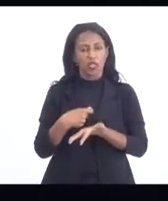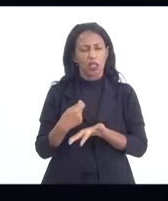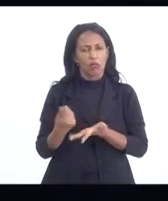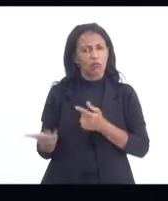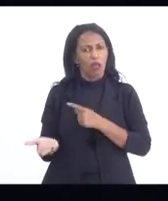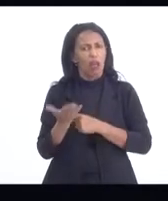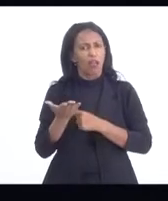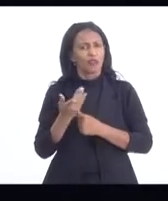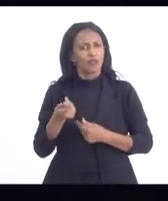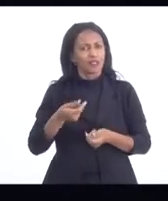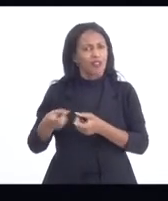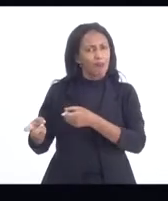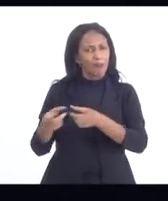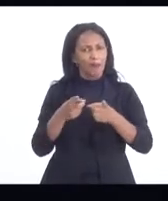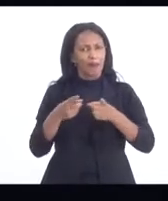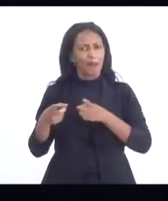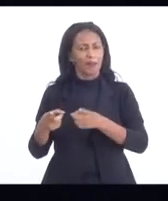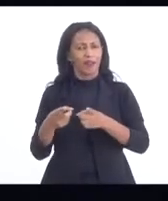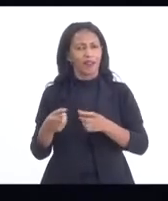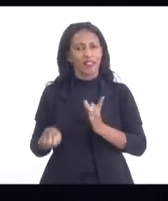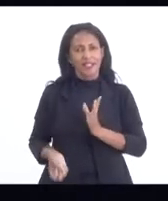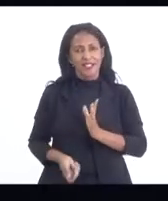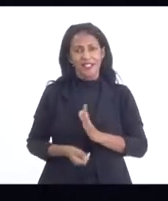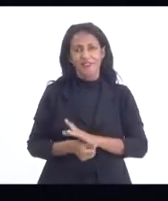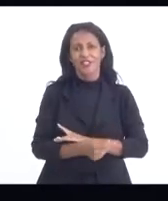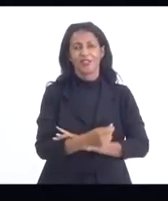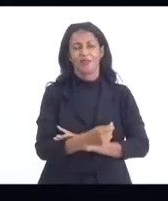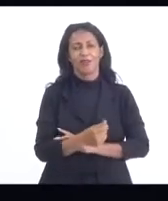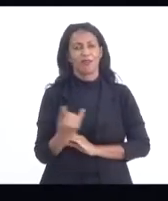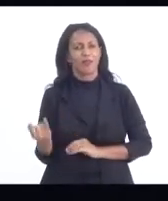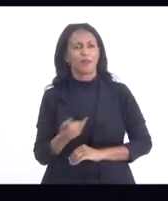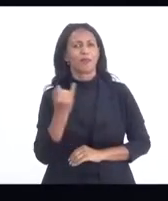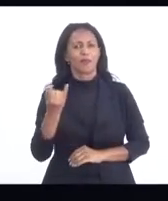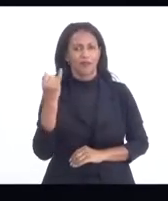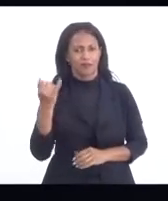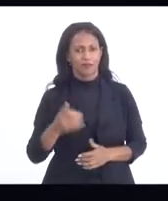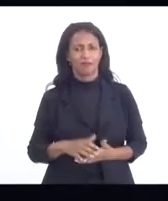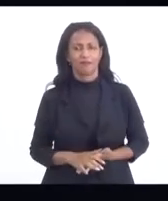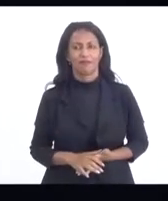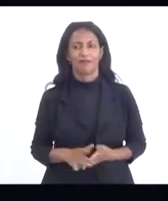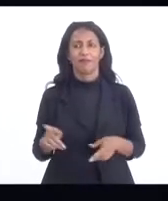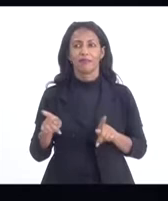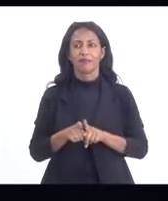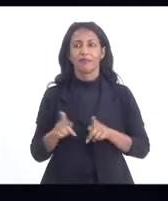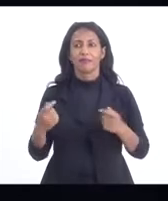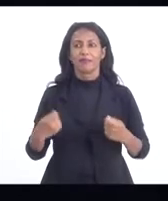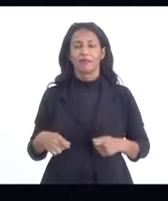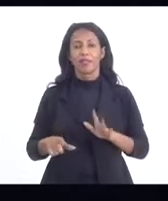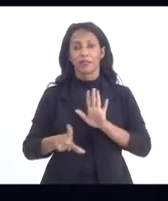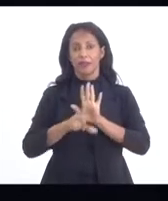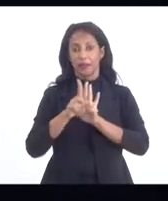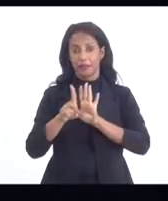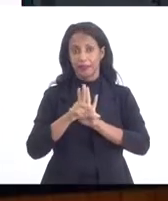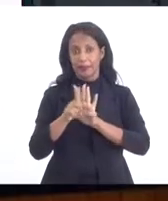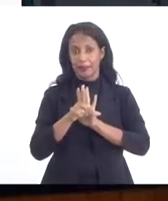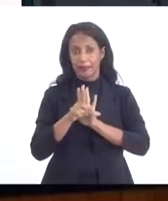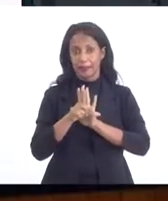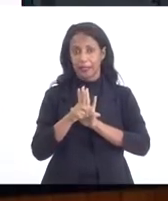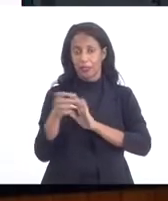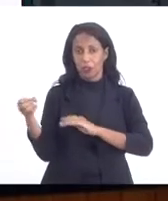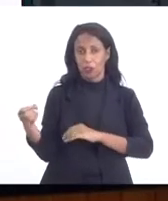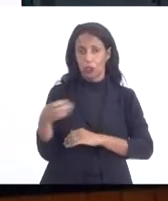o nosso comércio. Então, esse investimento é muito importante, deputado. Também precisamos de legislações modernas